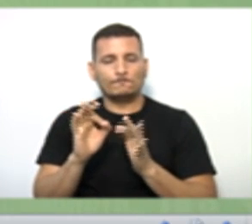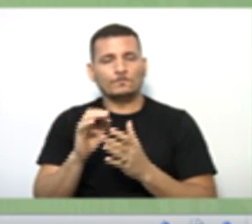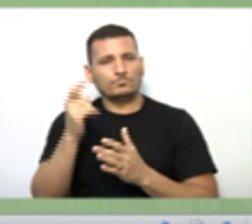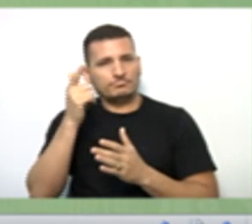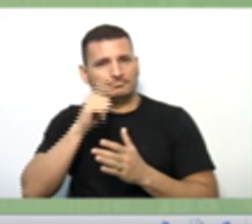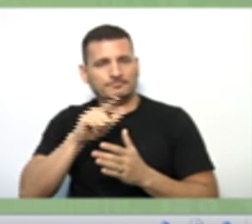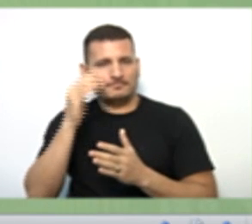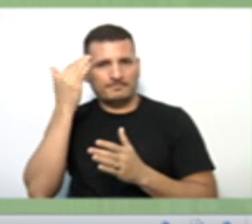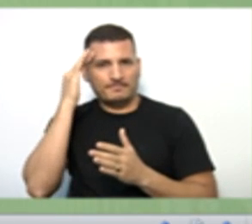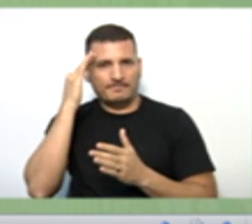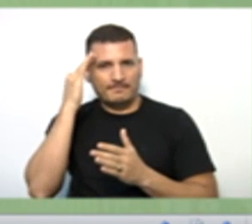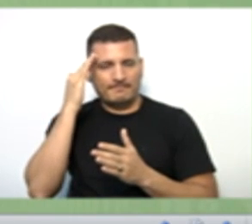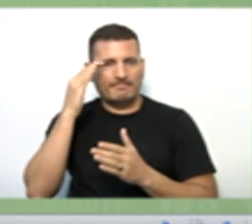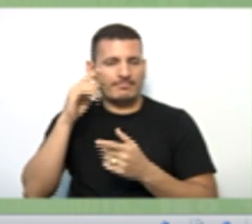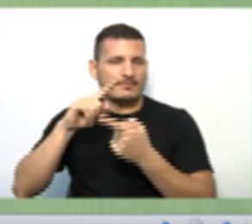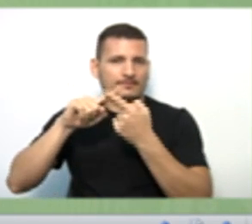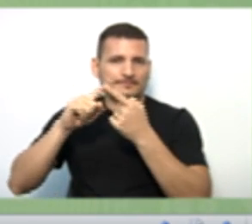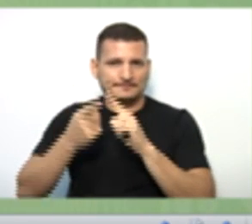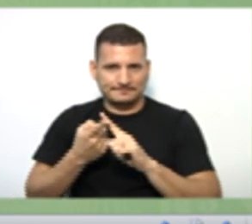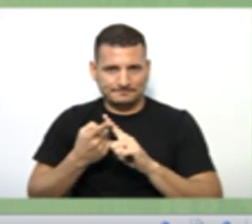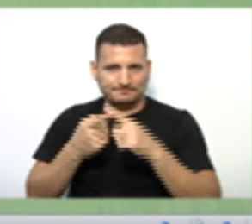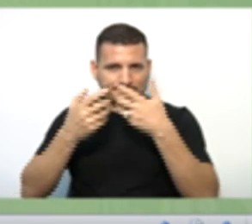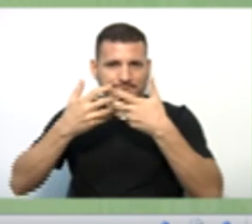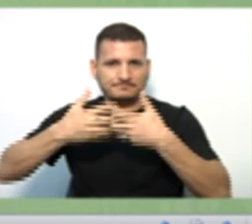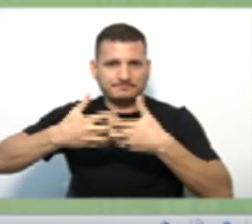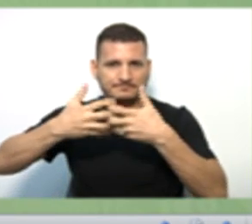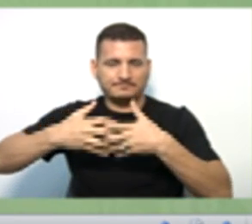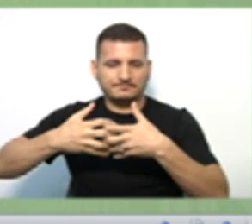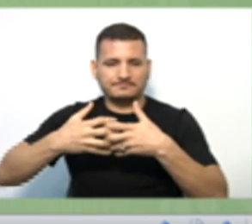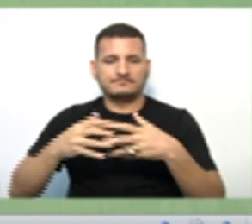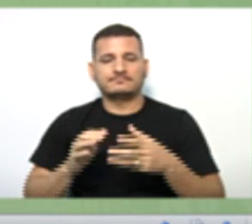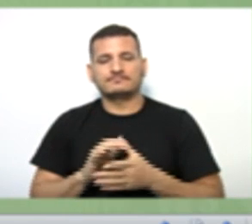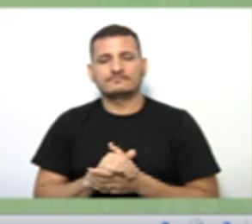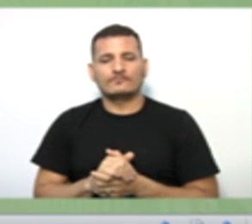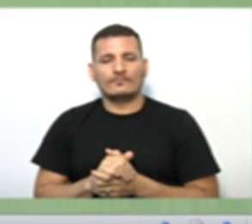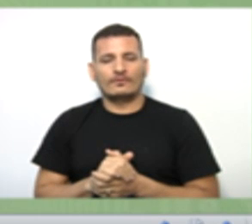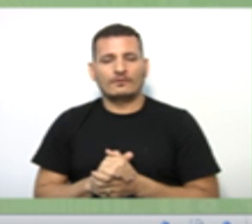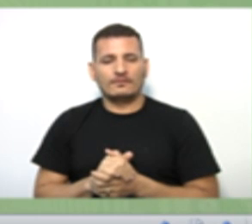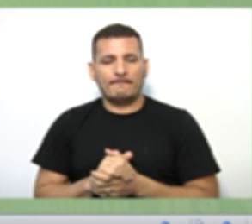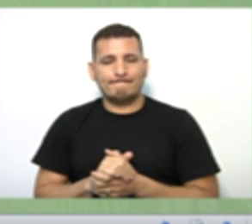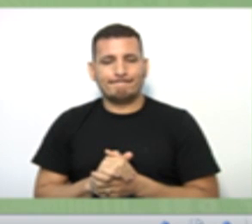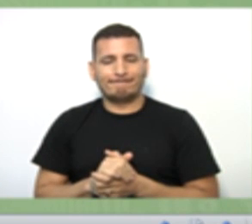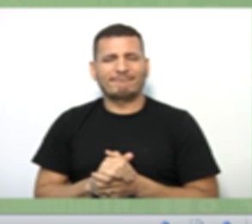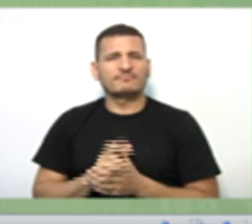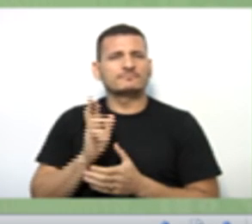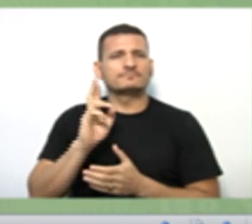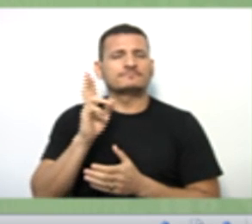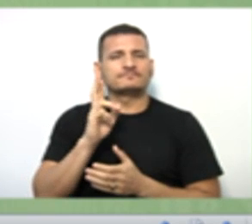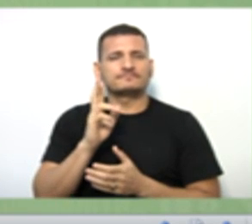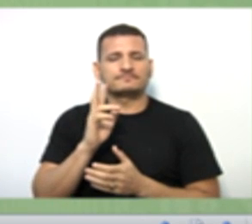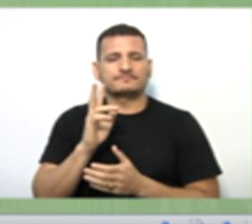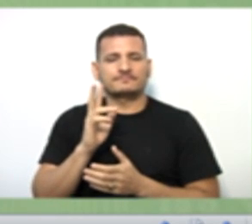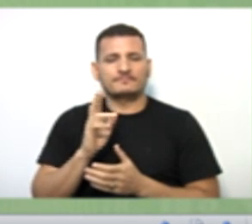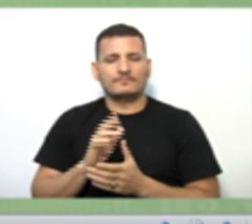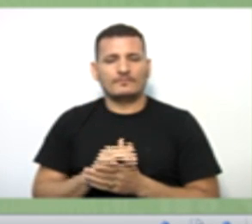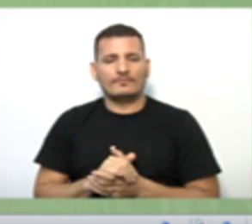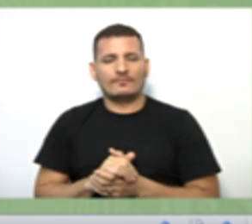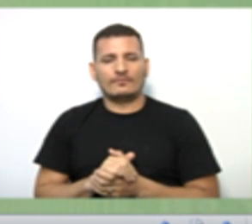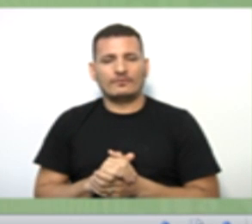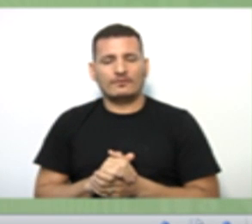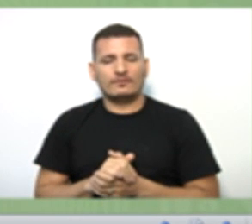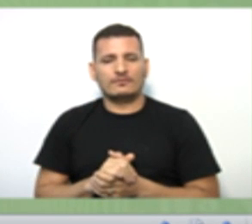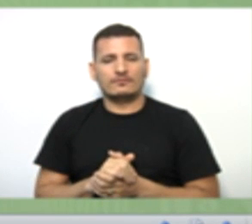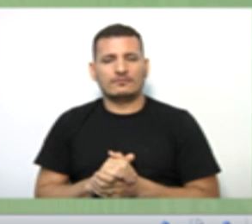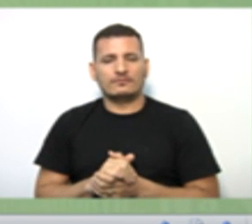entender que isso aqui é feito através do raciocínio lógico, né? Aí, quem foi o cara que, professor? Quem foi o cara realmente